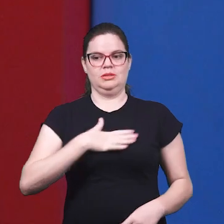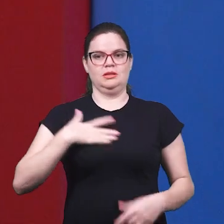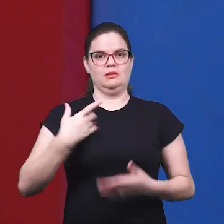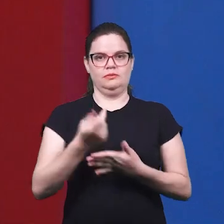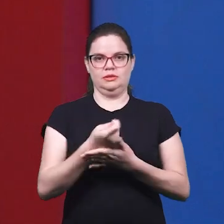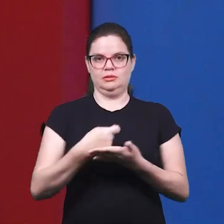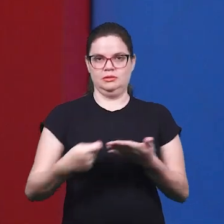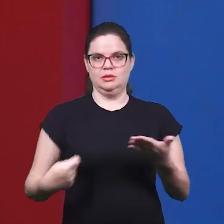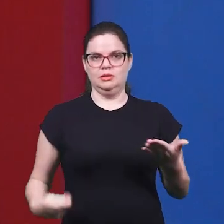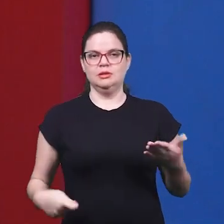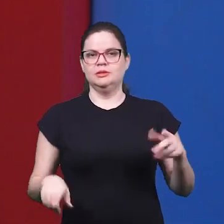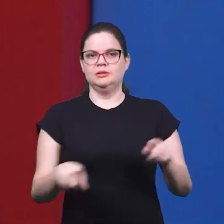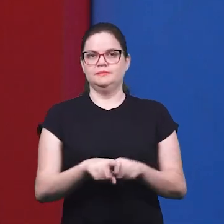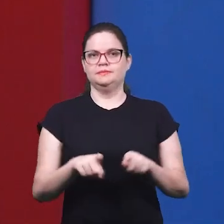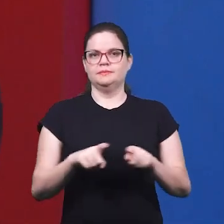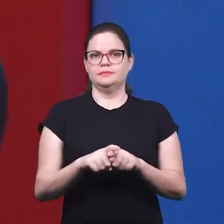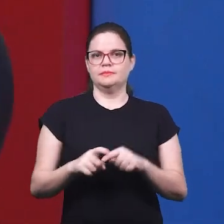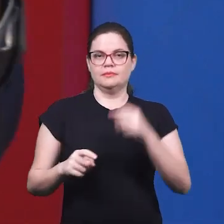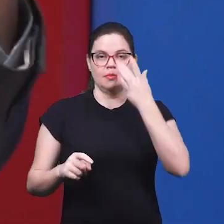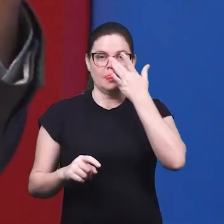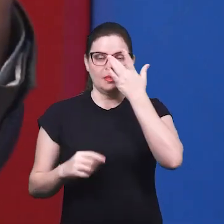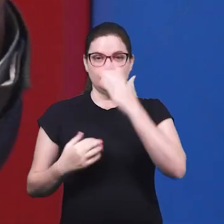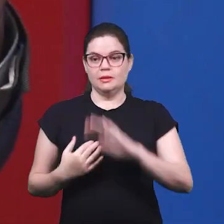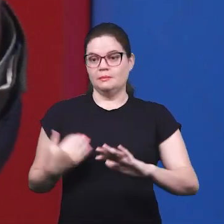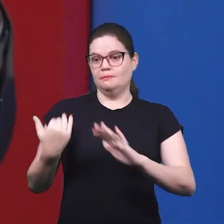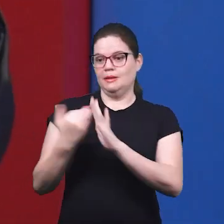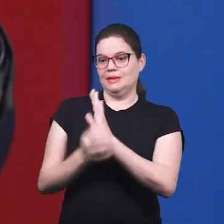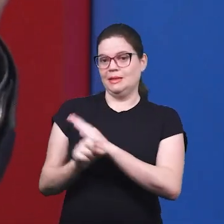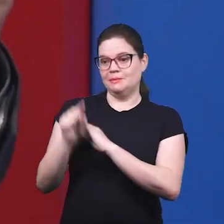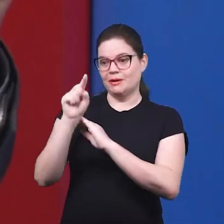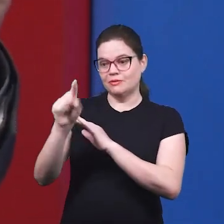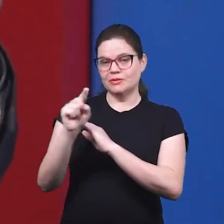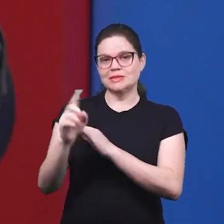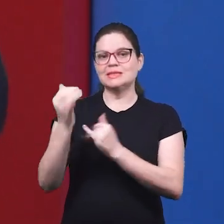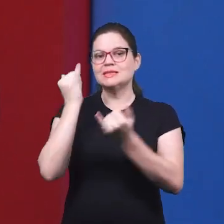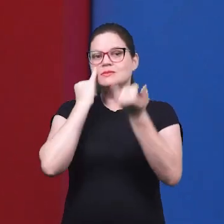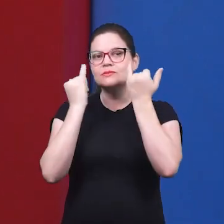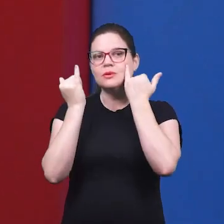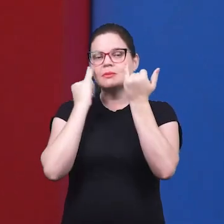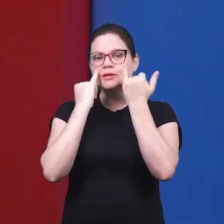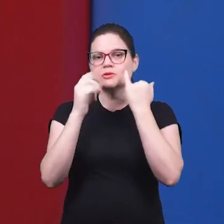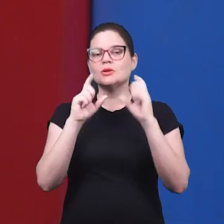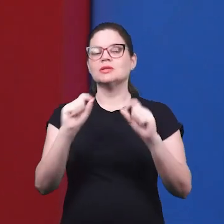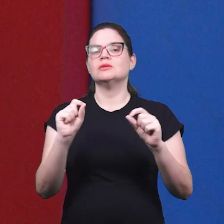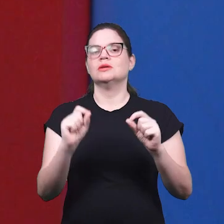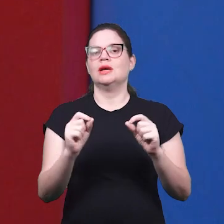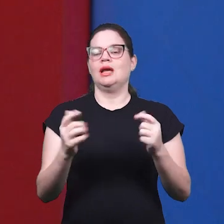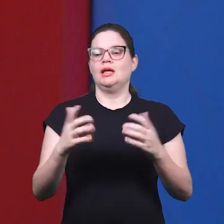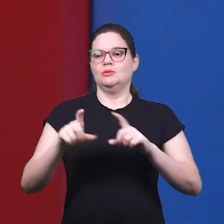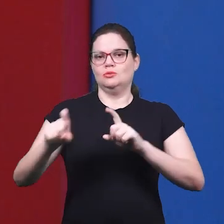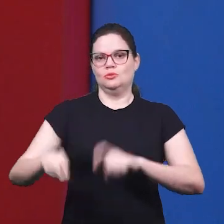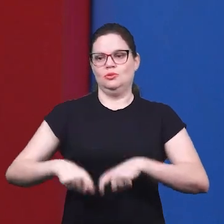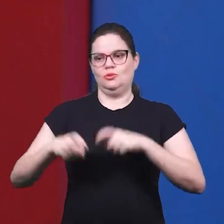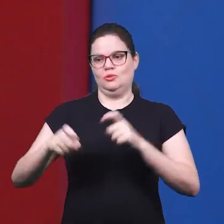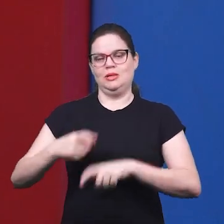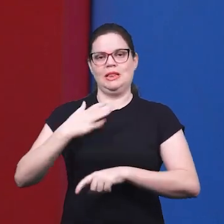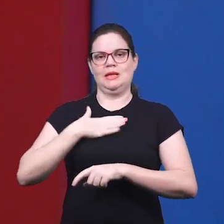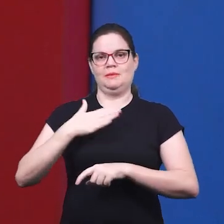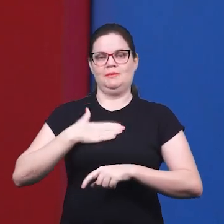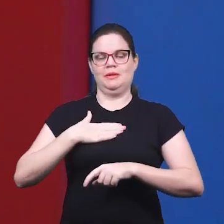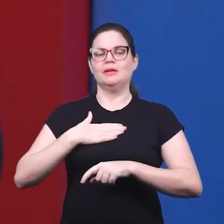escrever e mandei para sua coluna algumas informações da cidade do interior do estado que eu morava,